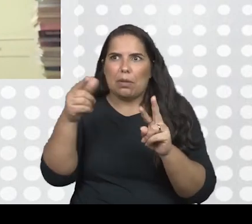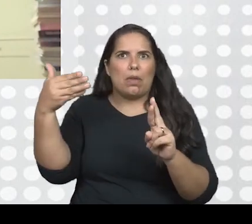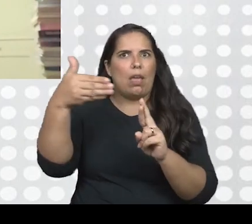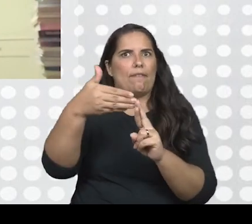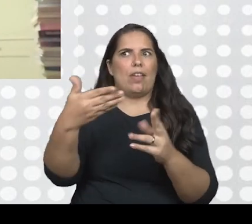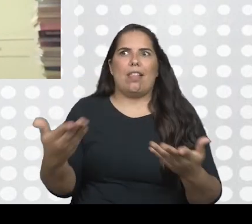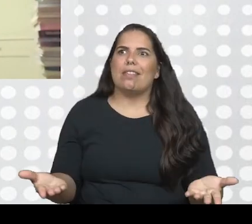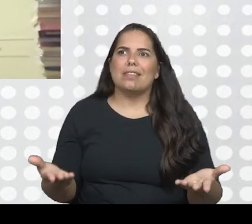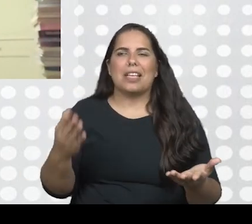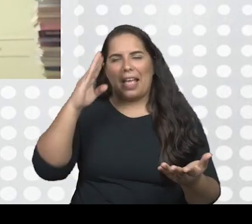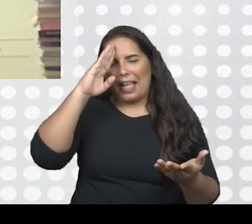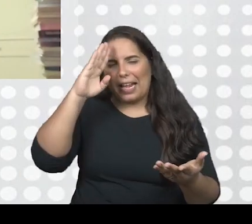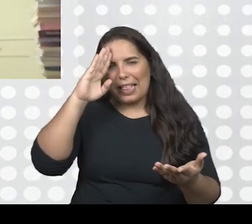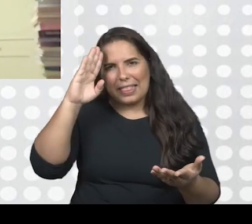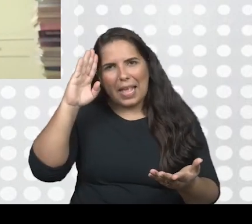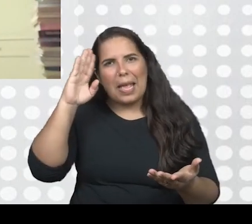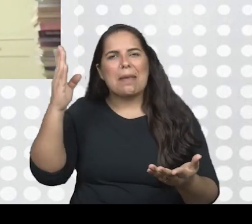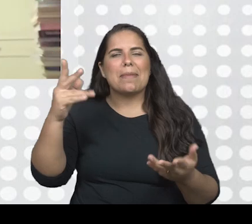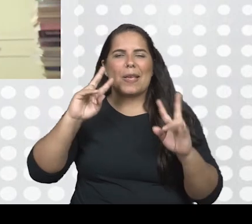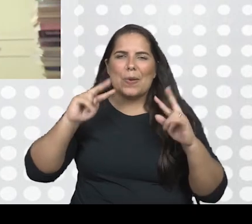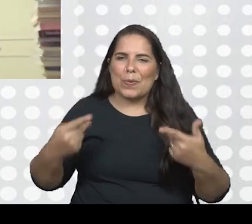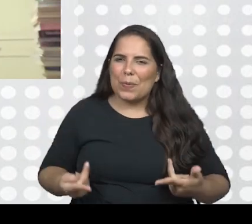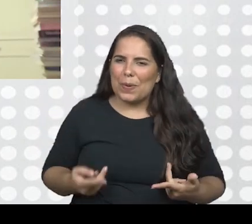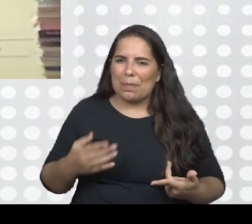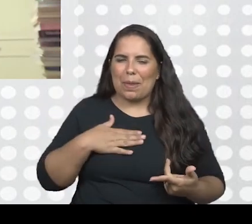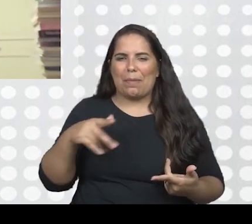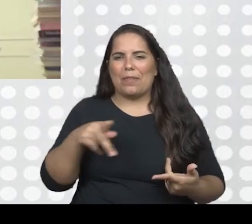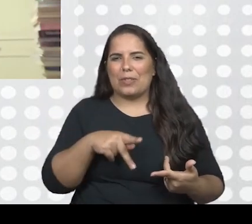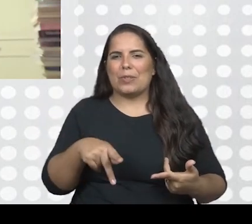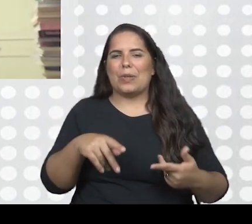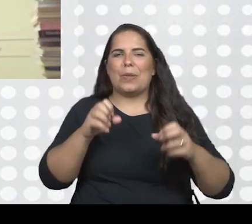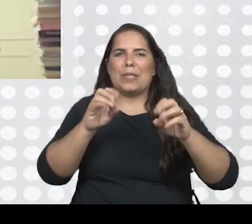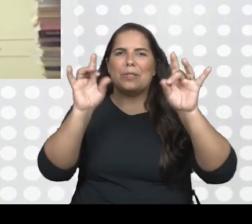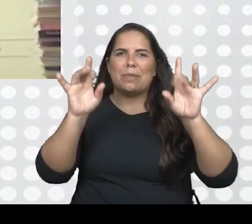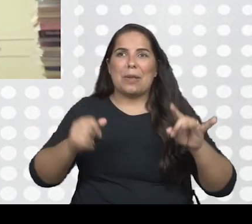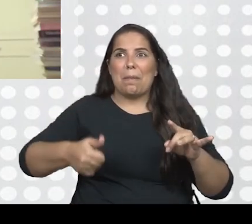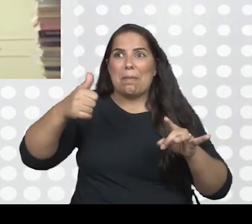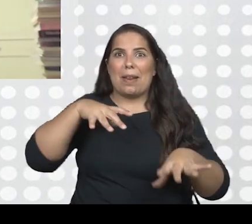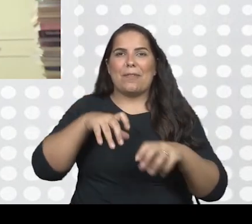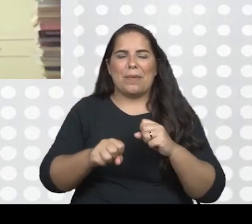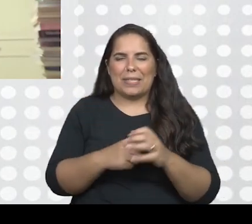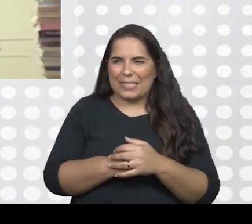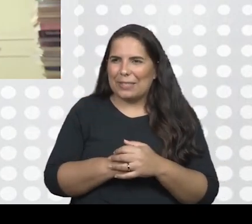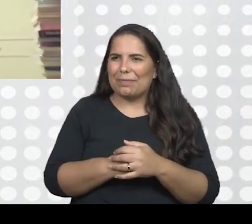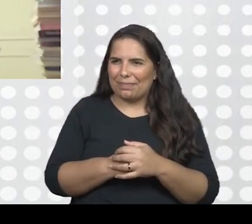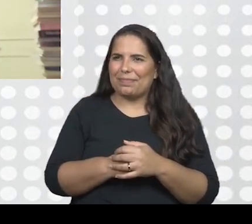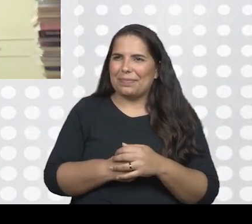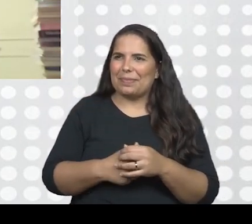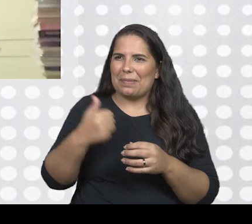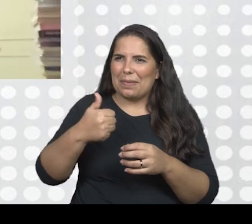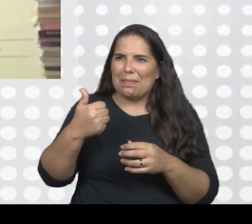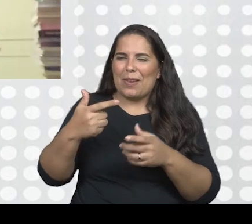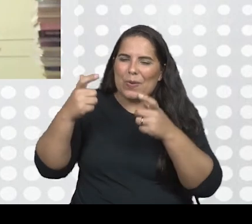referência acadêmica, humana, minha professora de educação especial na minha primeira formação, né, e na minha primeira